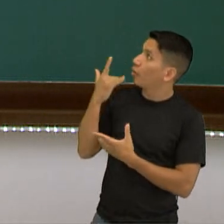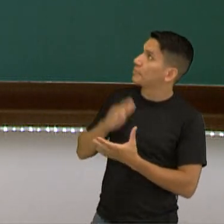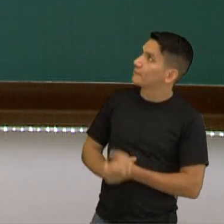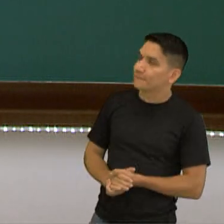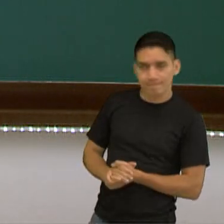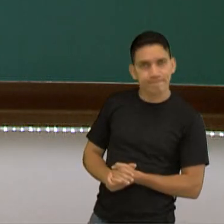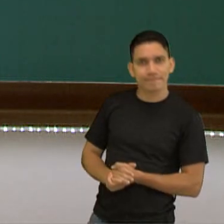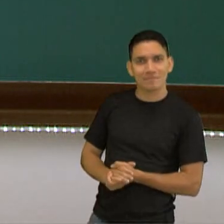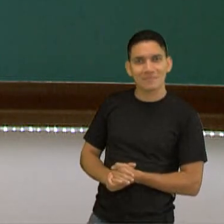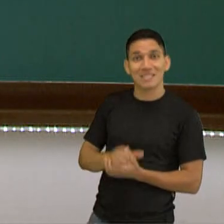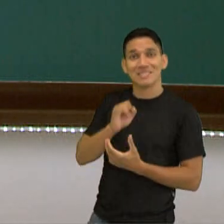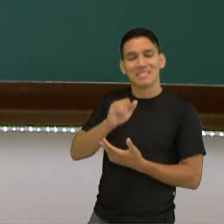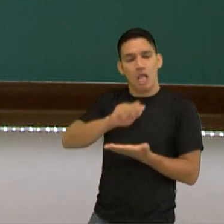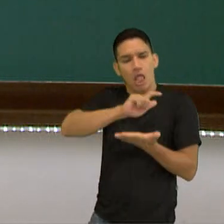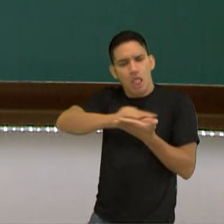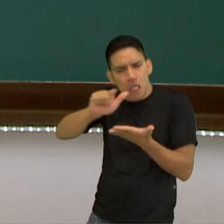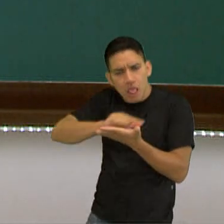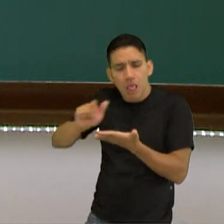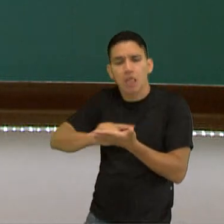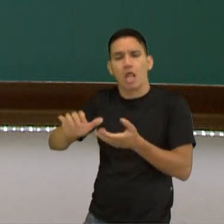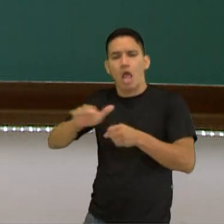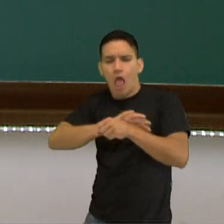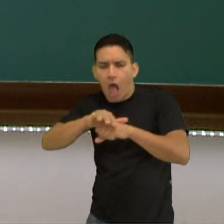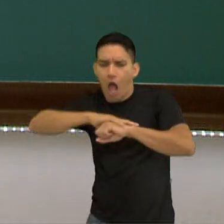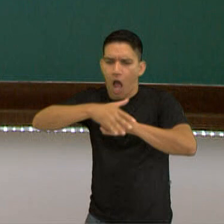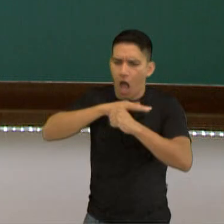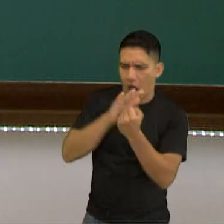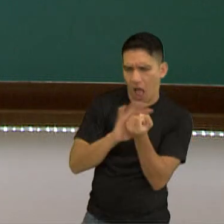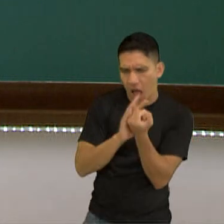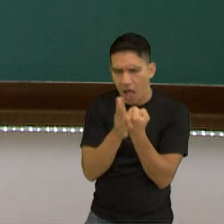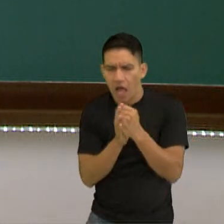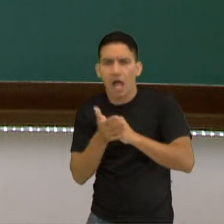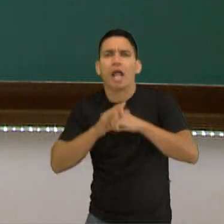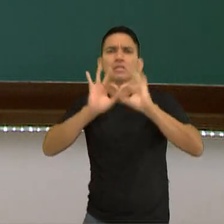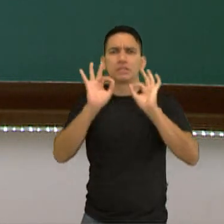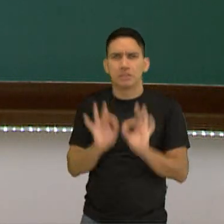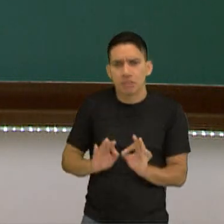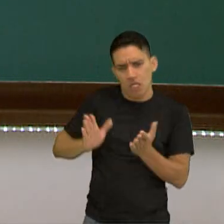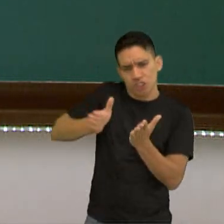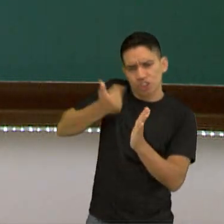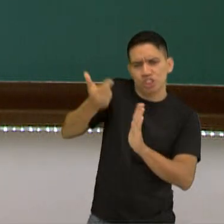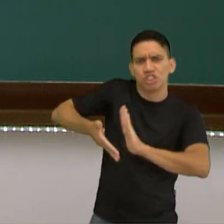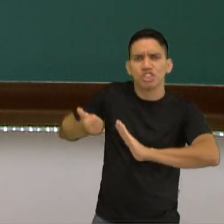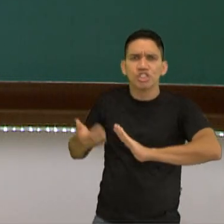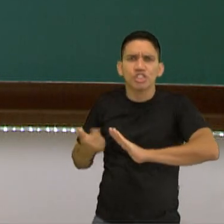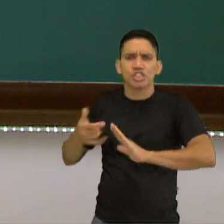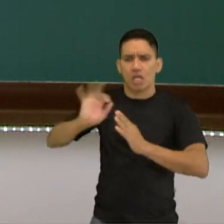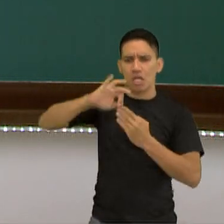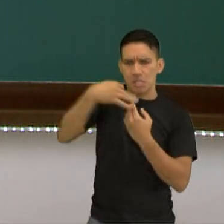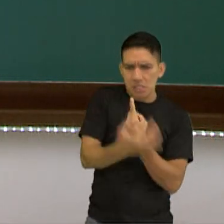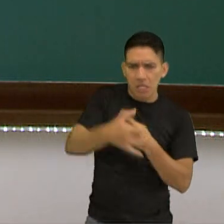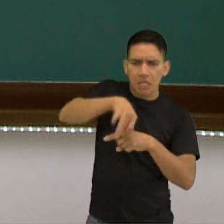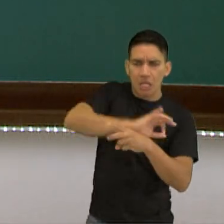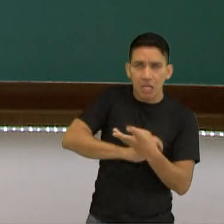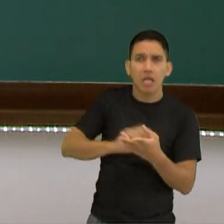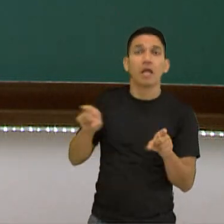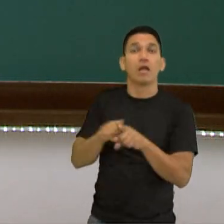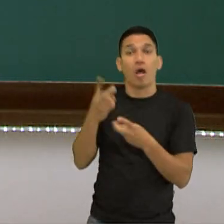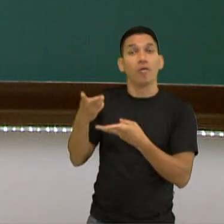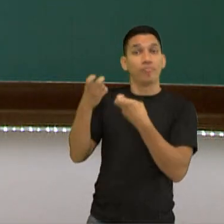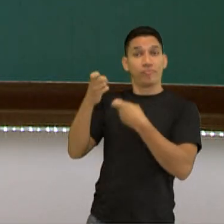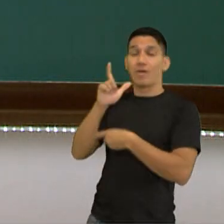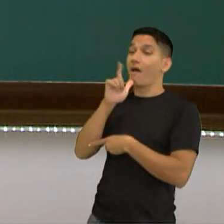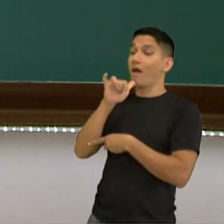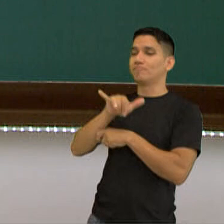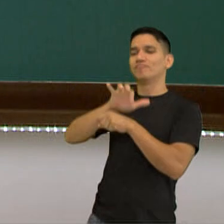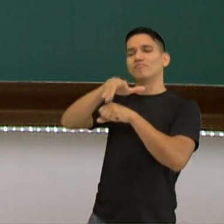Então, higienizando muito bem os alimentos, lavando, retirando a casca. Olha aqui uma torneirinha com água,